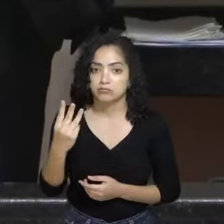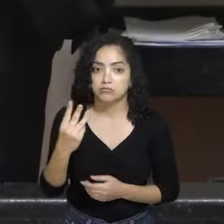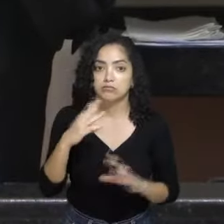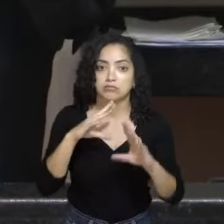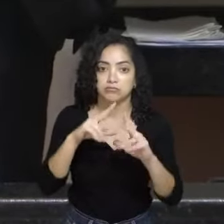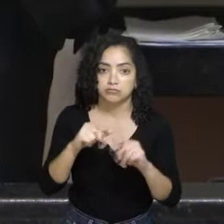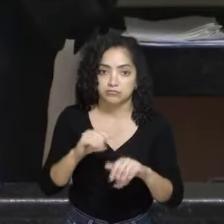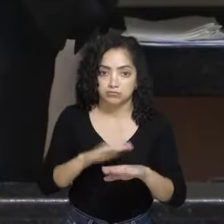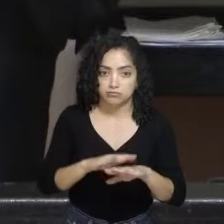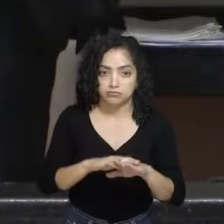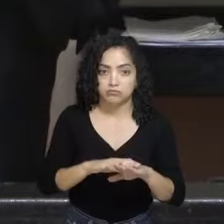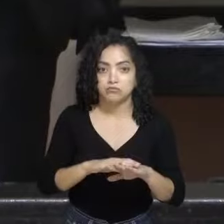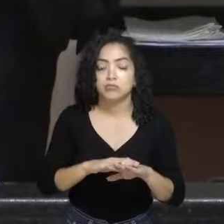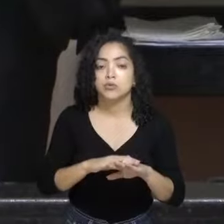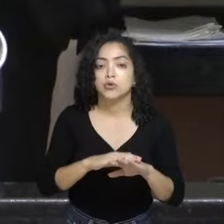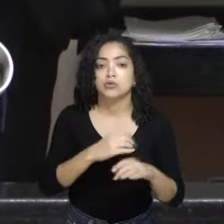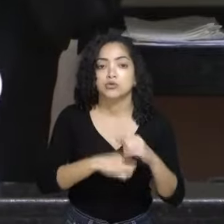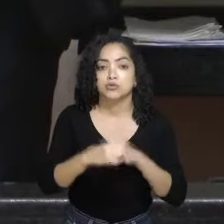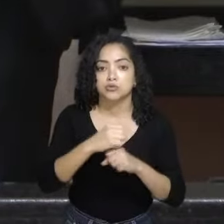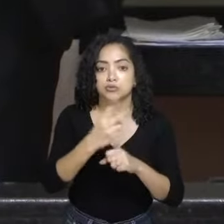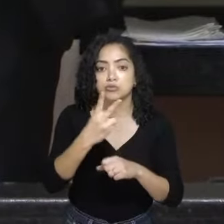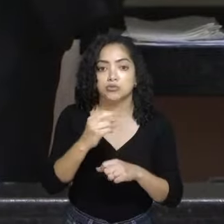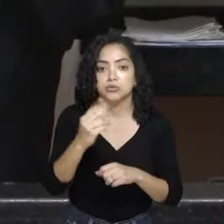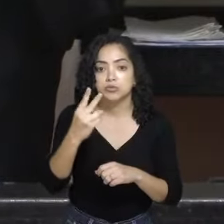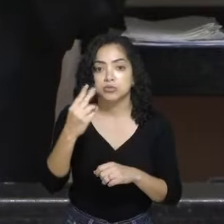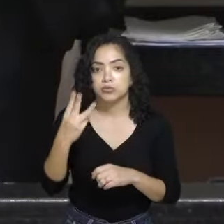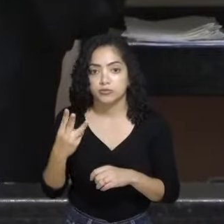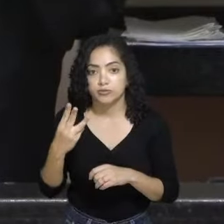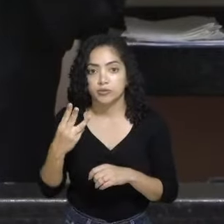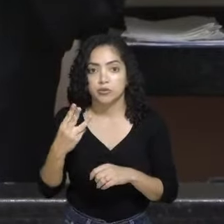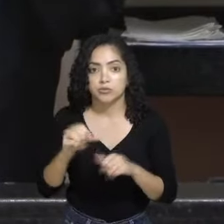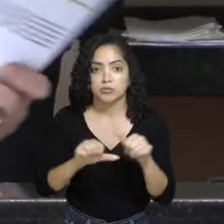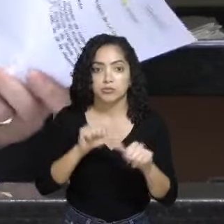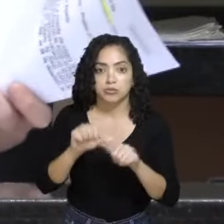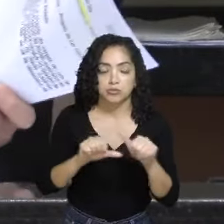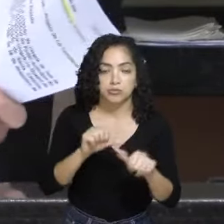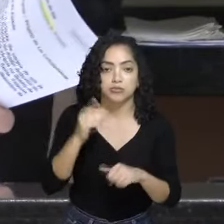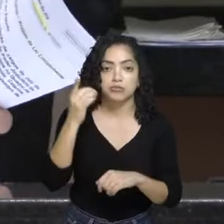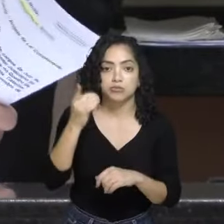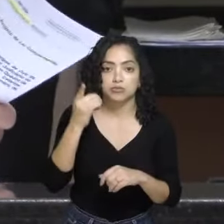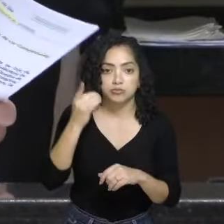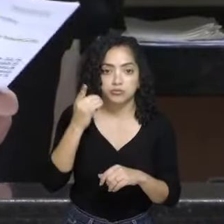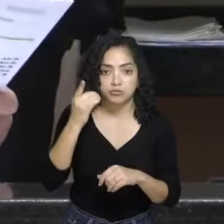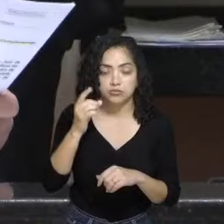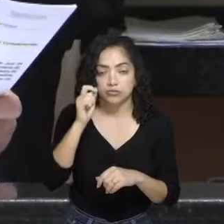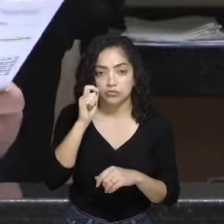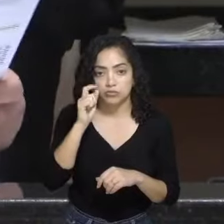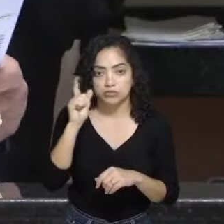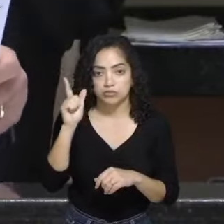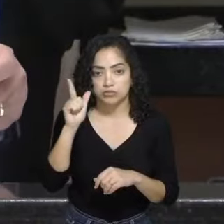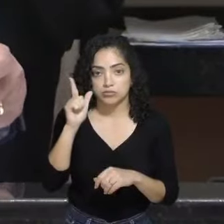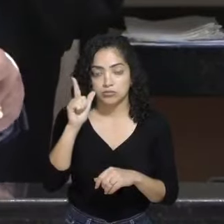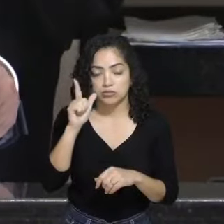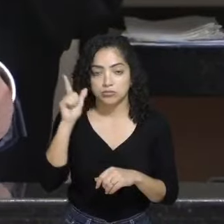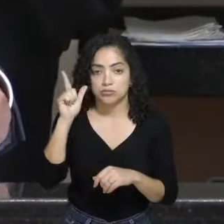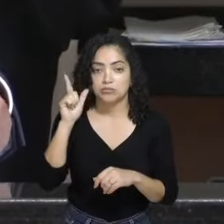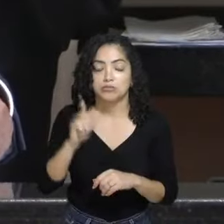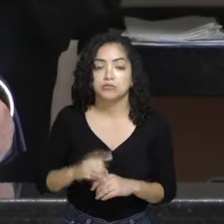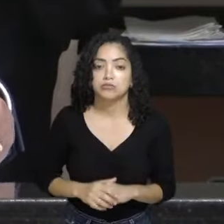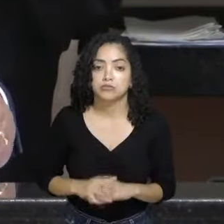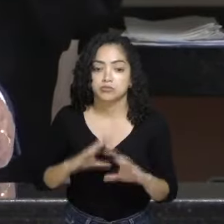2023, com exceção da retificação de voto do deputado Lucas Neves, todos aprovados